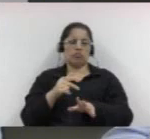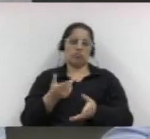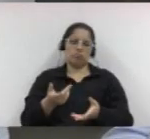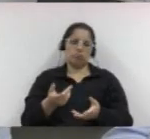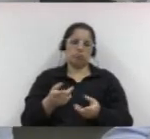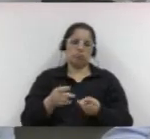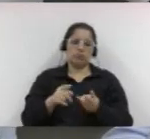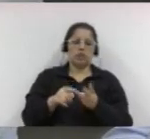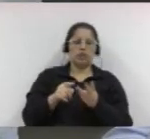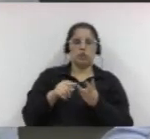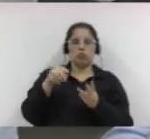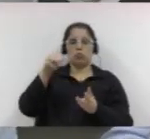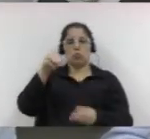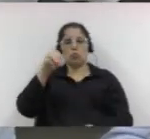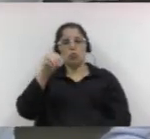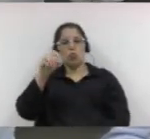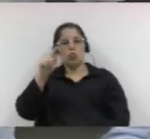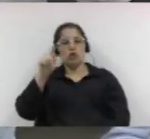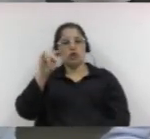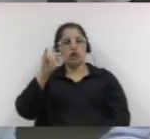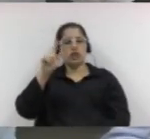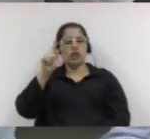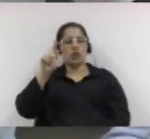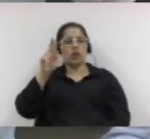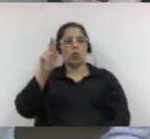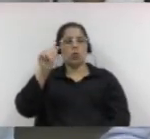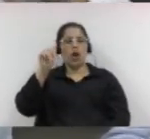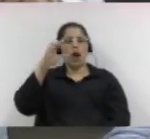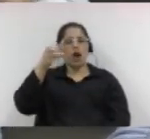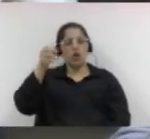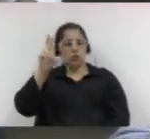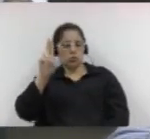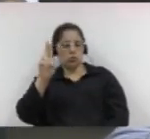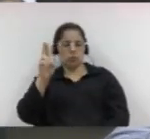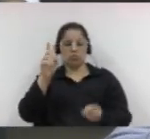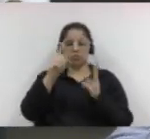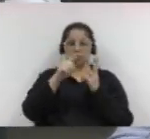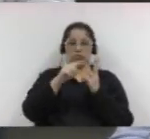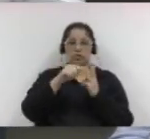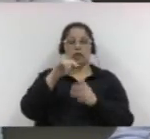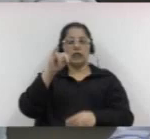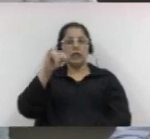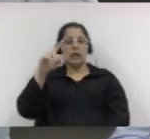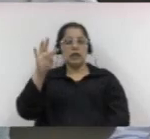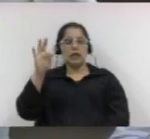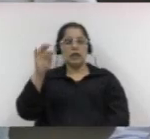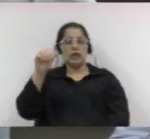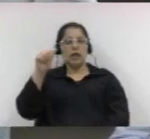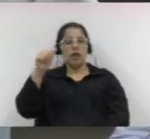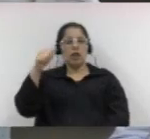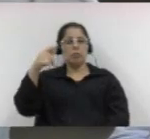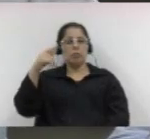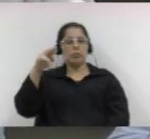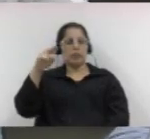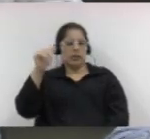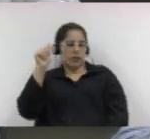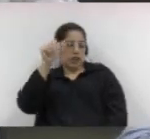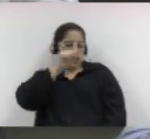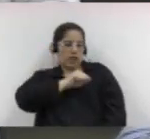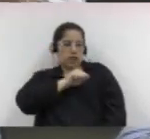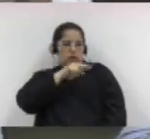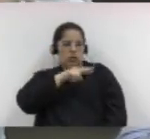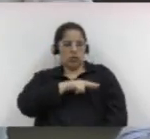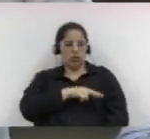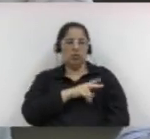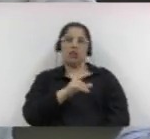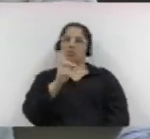para Mogi Guaçu, Itapira, que são cidades que têm indústrias, Olambra, Arthur Nogueira e a própria cidade de